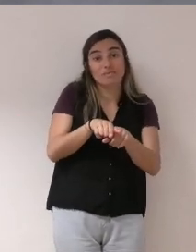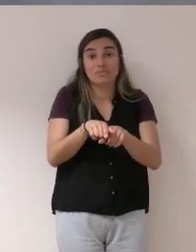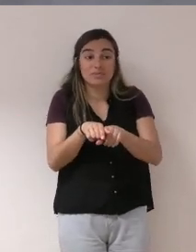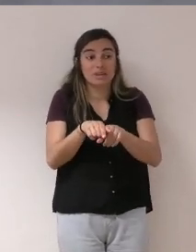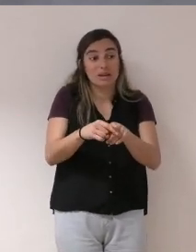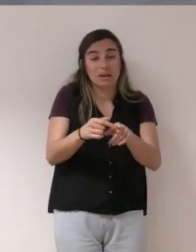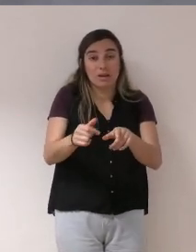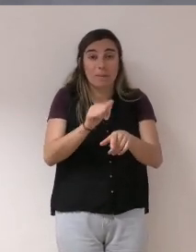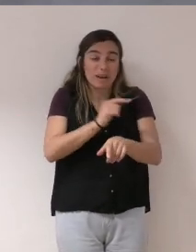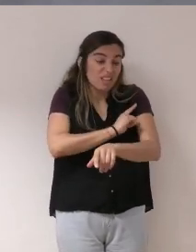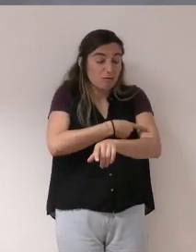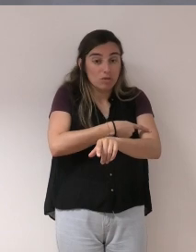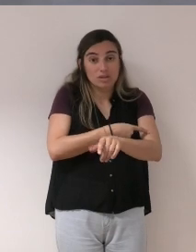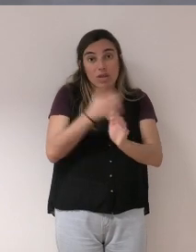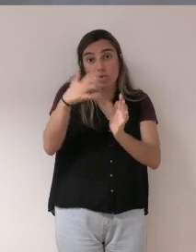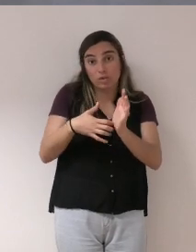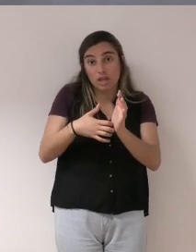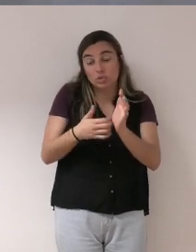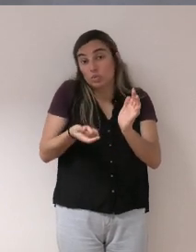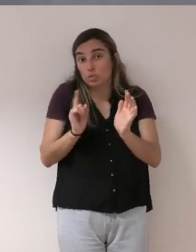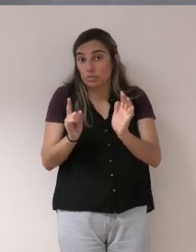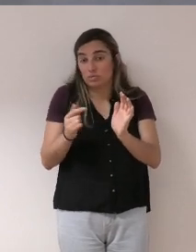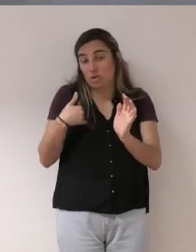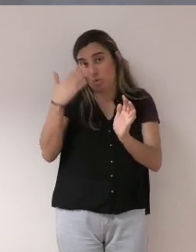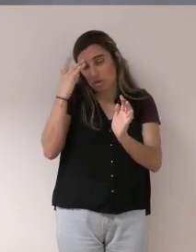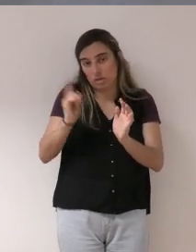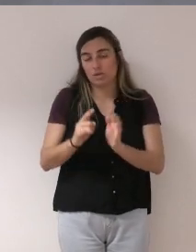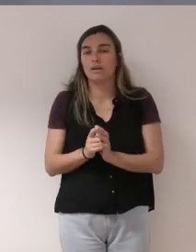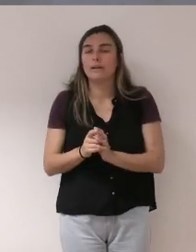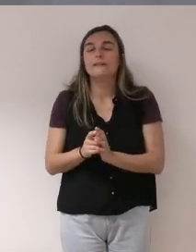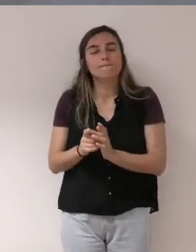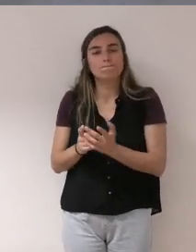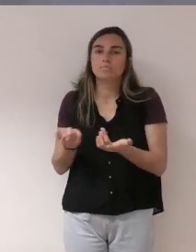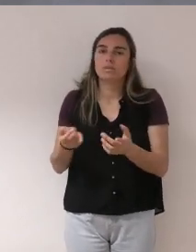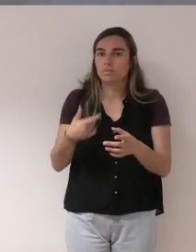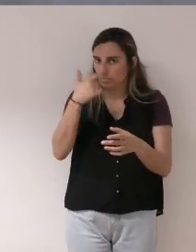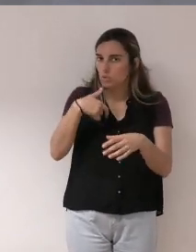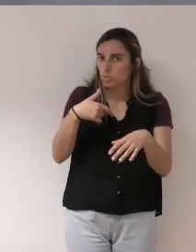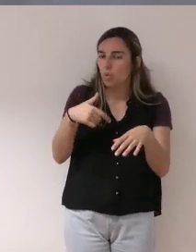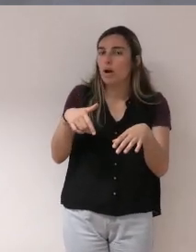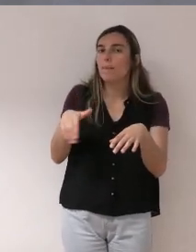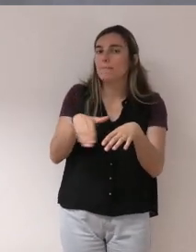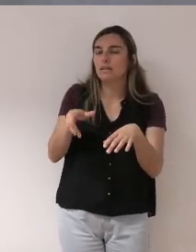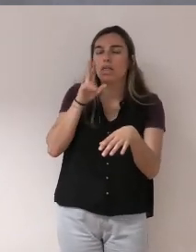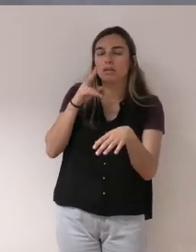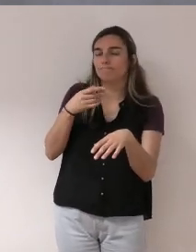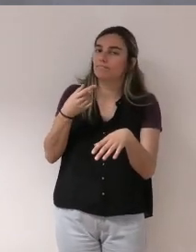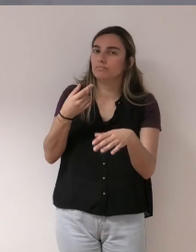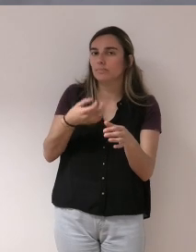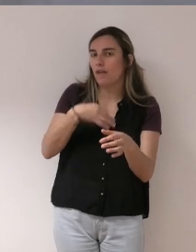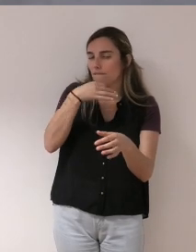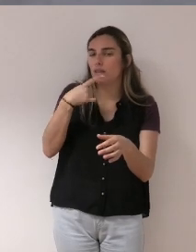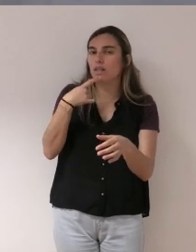de força do próprio texto. Mas mais do que isso, não sei. Faz muito lembrar o que estava a dizer, que é sempre constante, não é? Que é